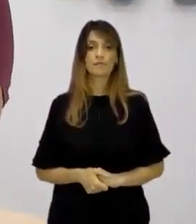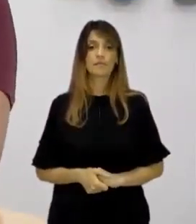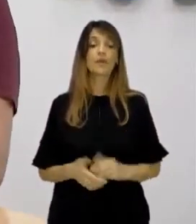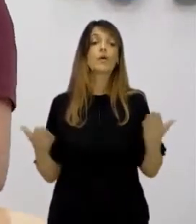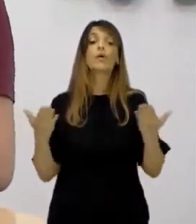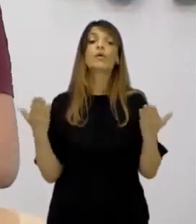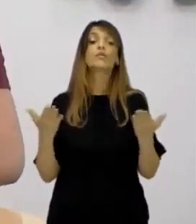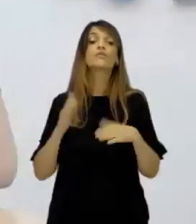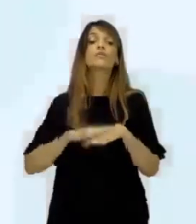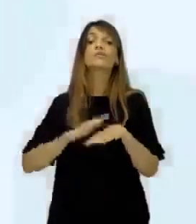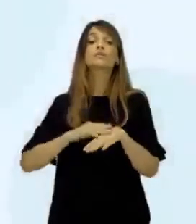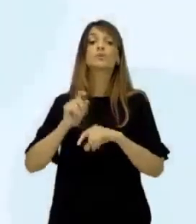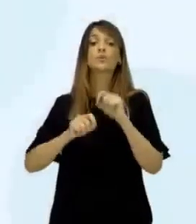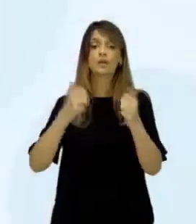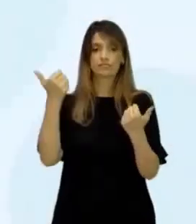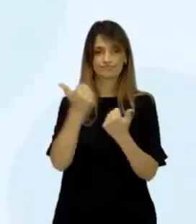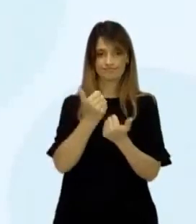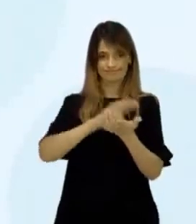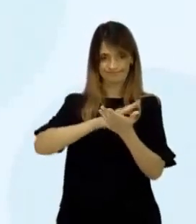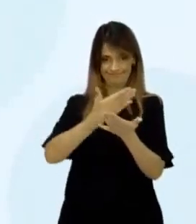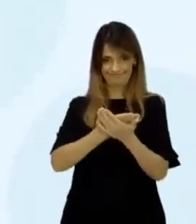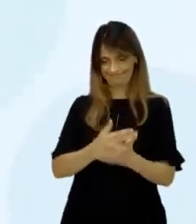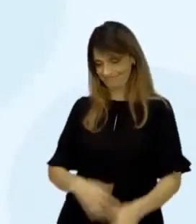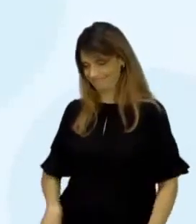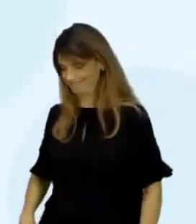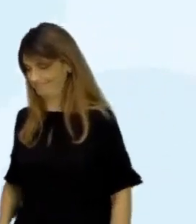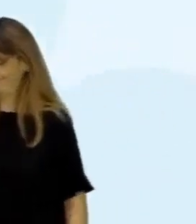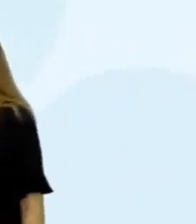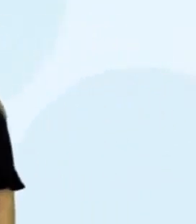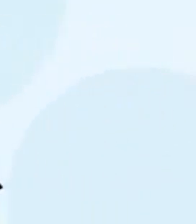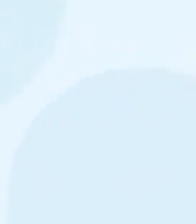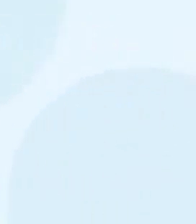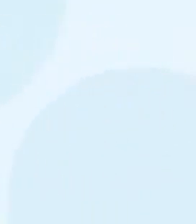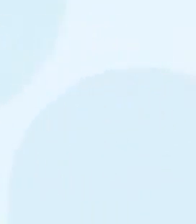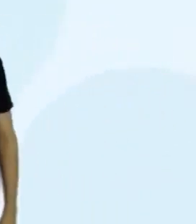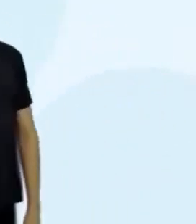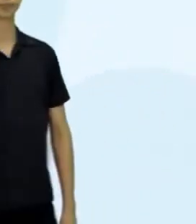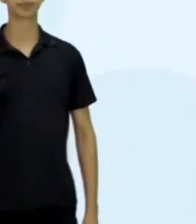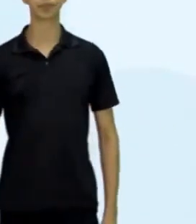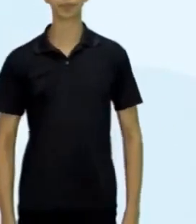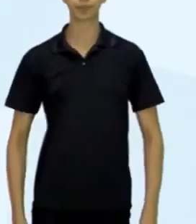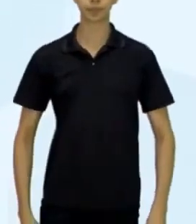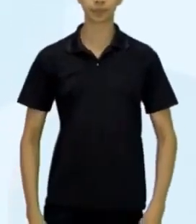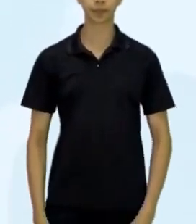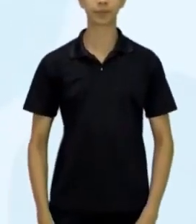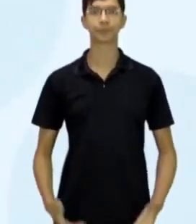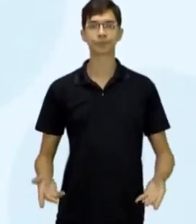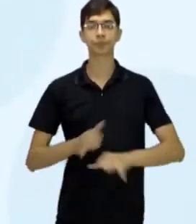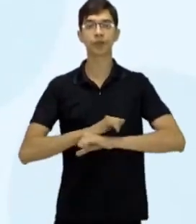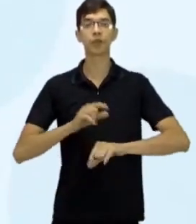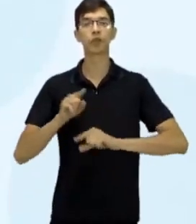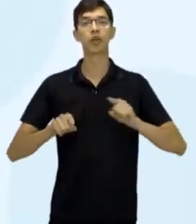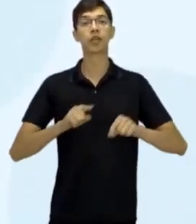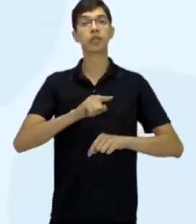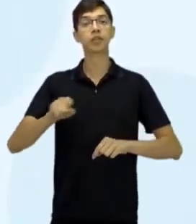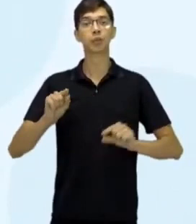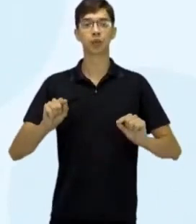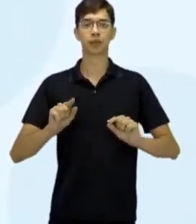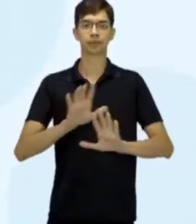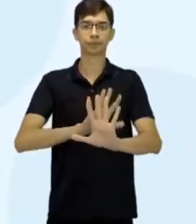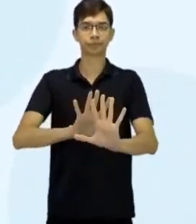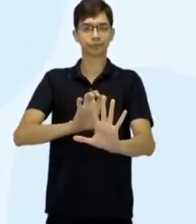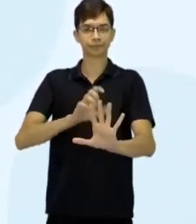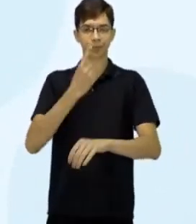pra vocês? Primeiro, a gente trouxe aqui um QR Code do Marco Civil da internet. Se vocês tiverem aí a curiosidade, né? Se vocês quiserem